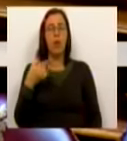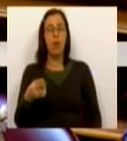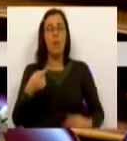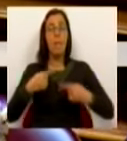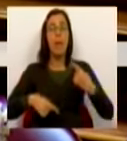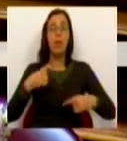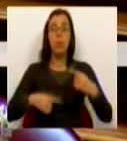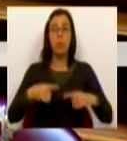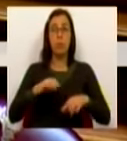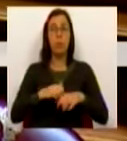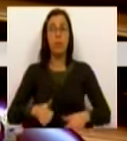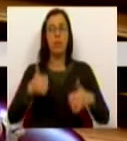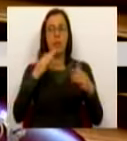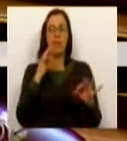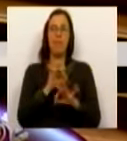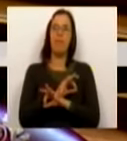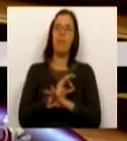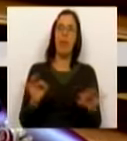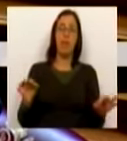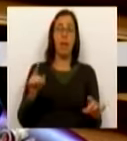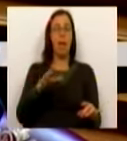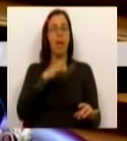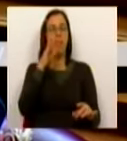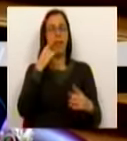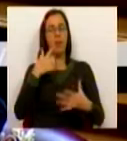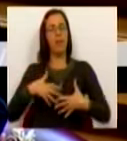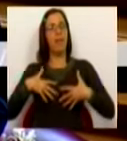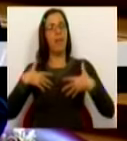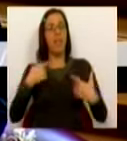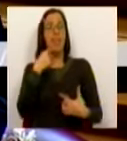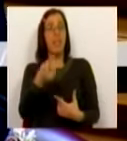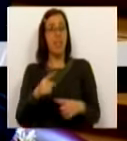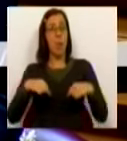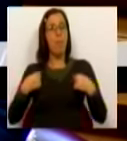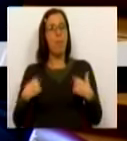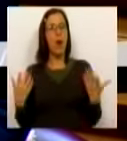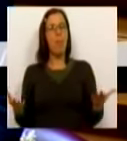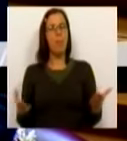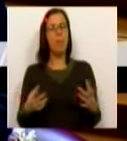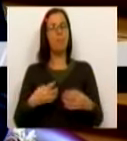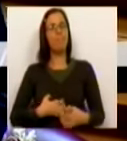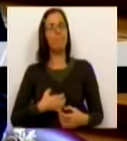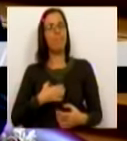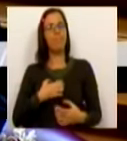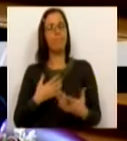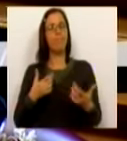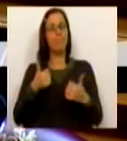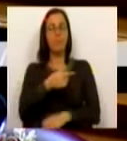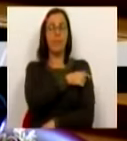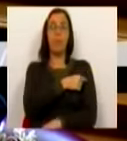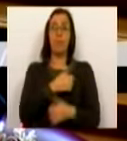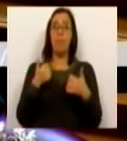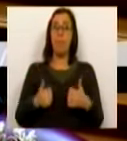em Matosinhos, cidade fantástica, como ele sempre emocionadamente a apelidava, e cujo espírito como poucos